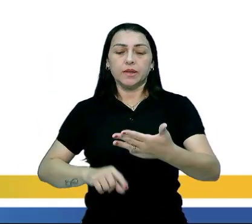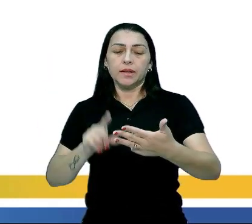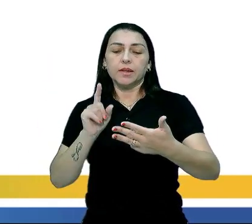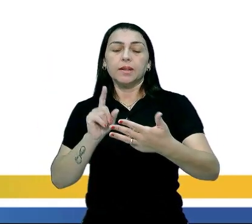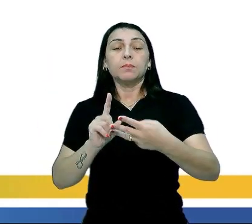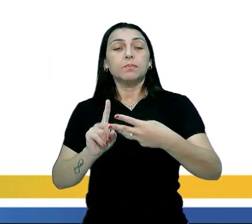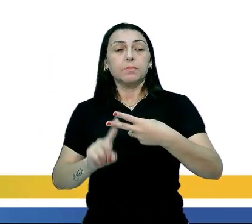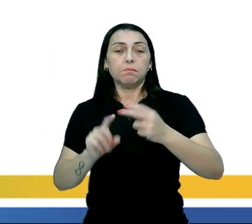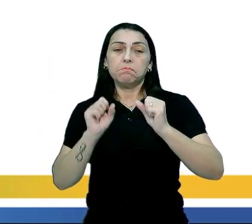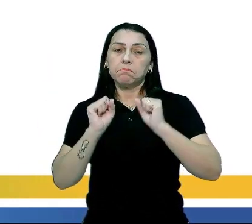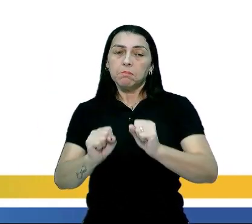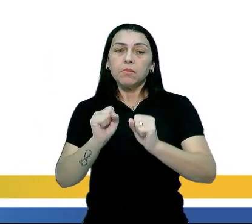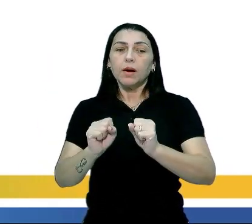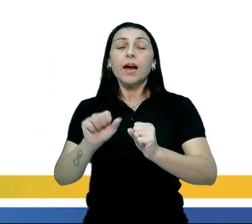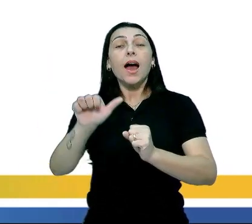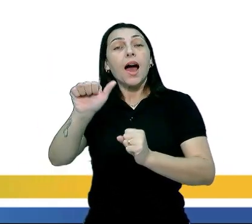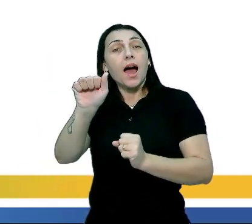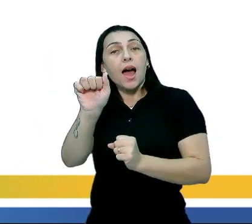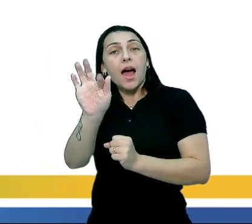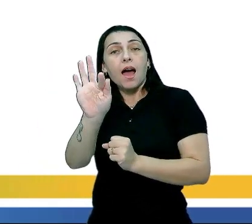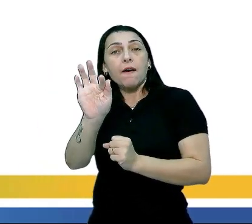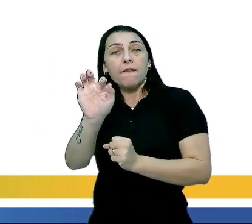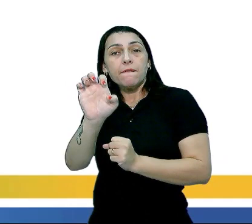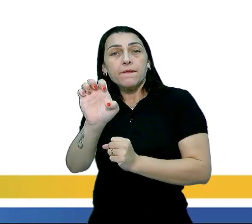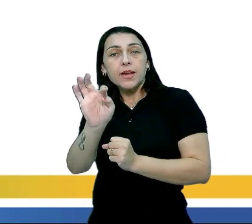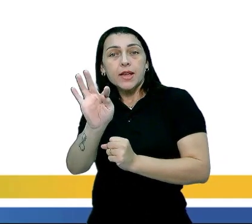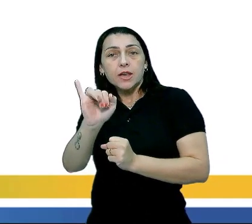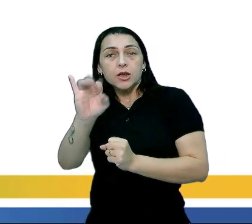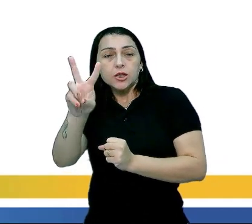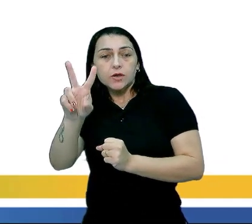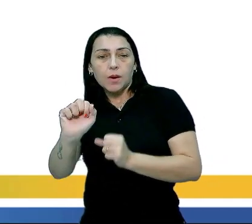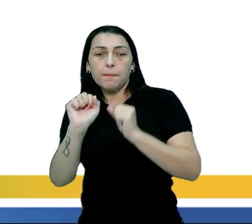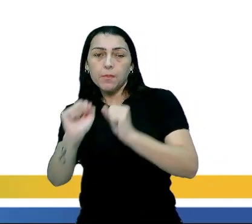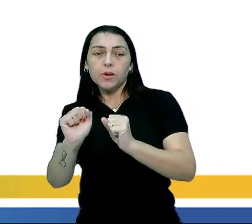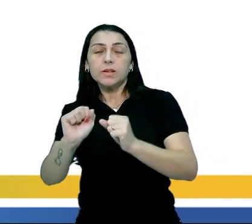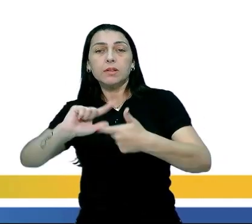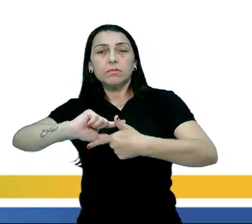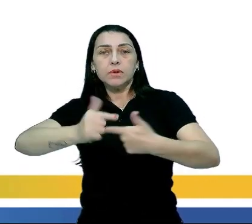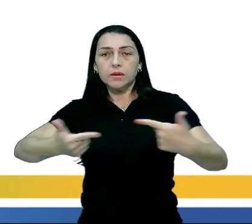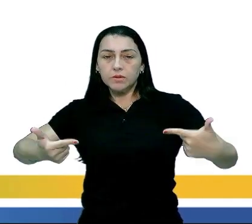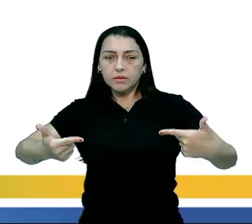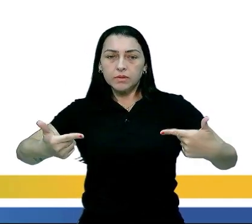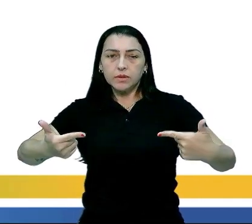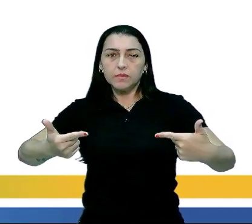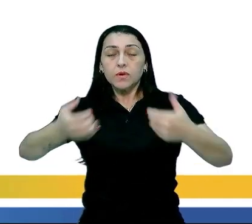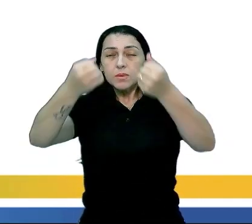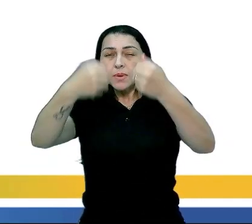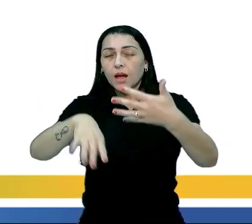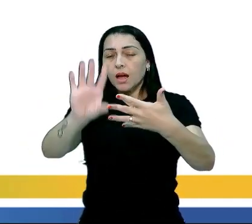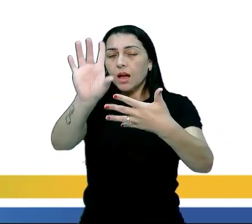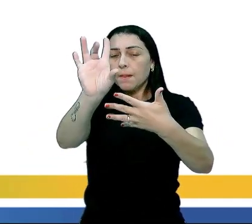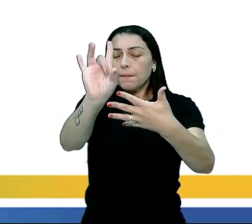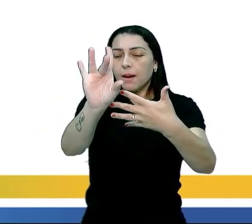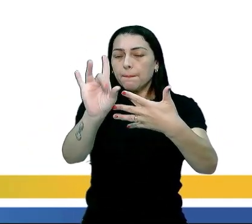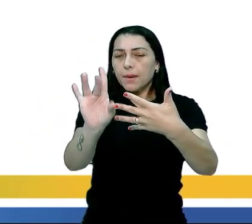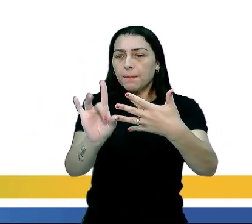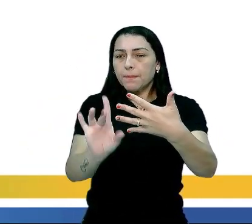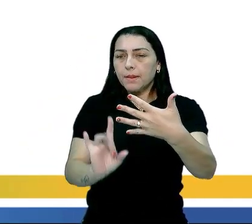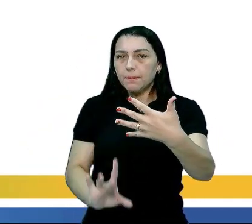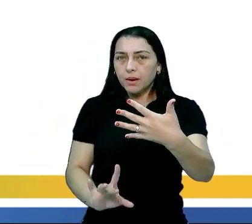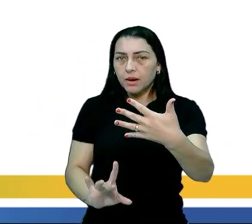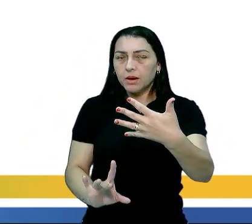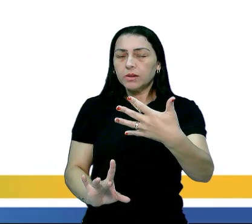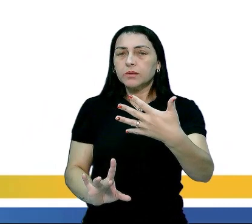valores, ela pode ser afetiva e ela pode ser tradicional. Vou explicar uma a